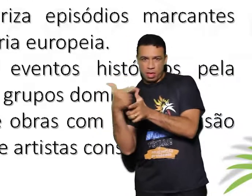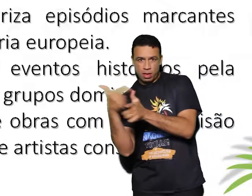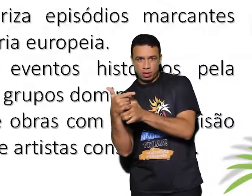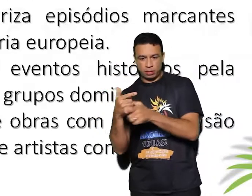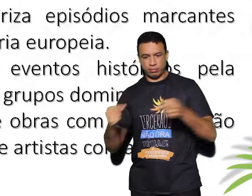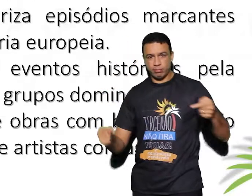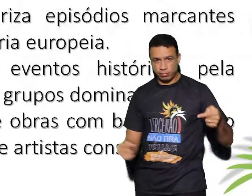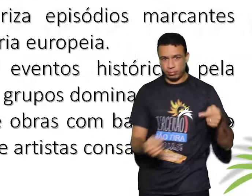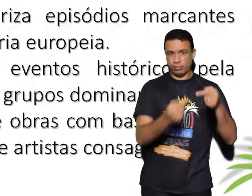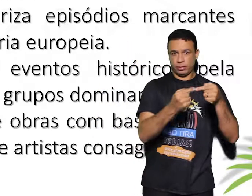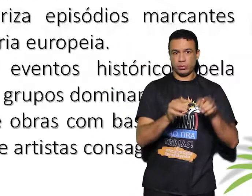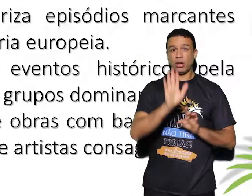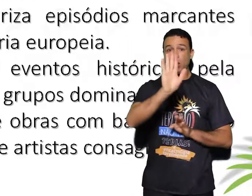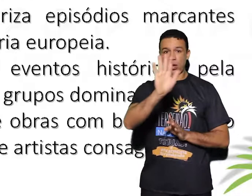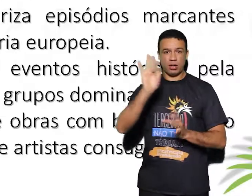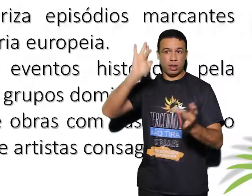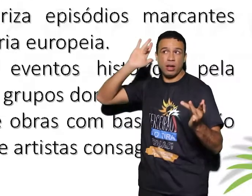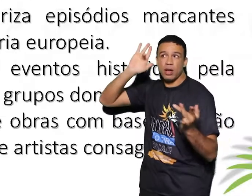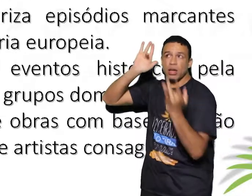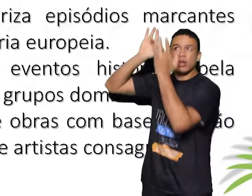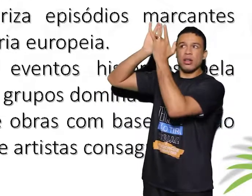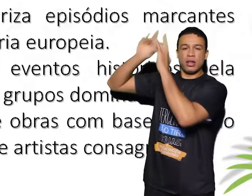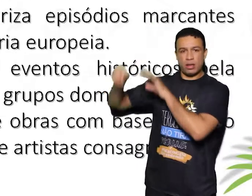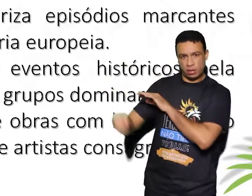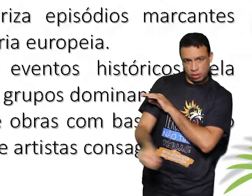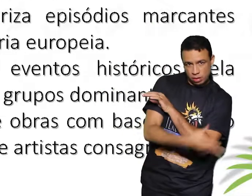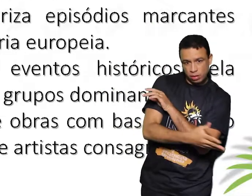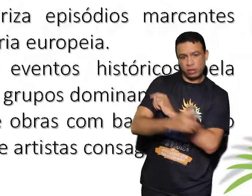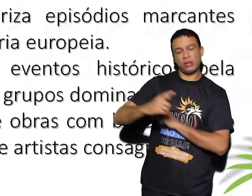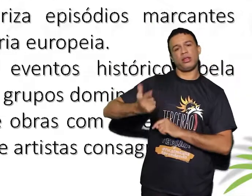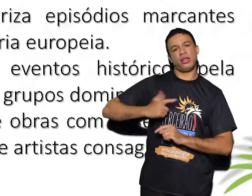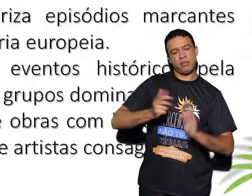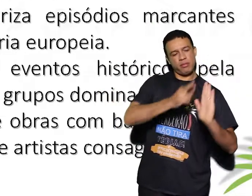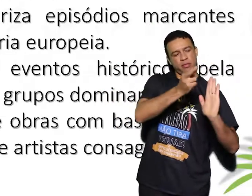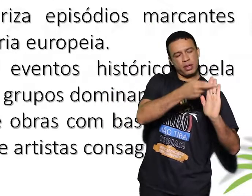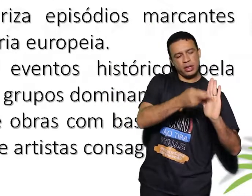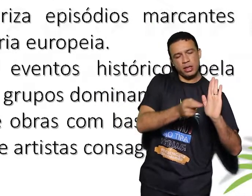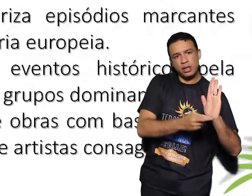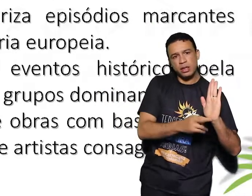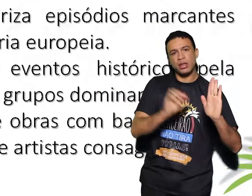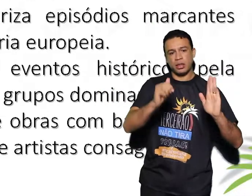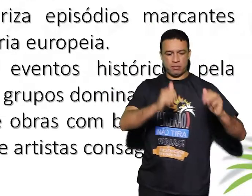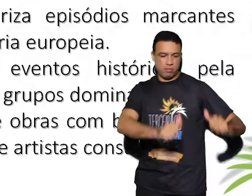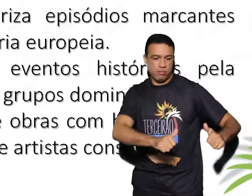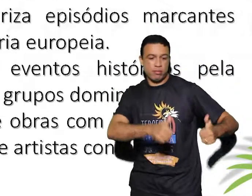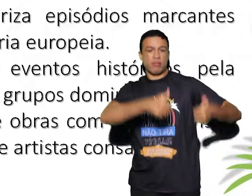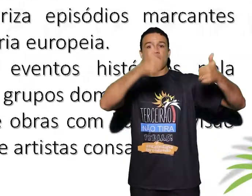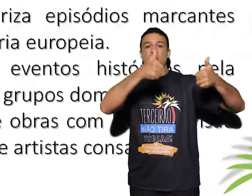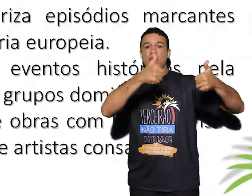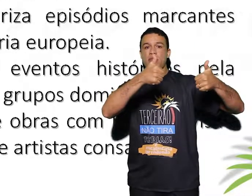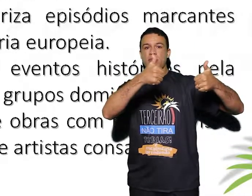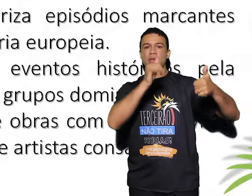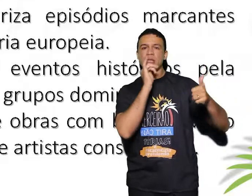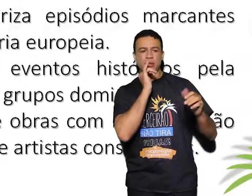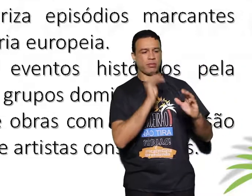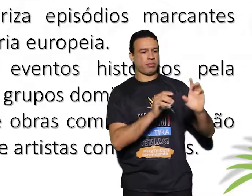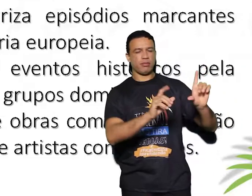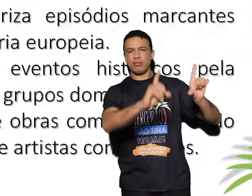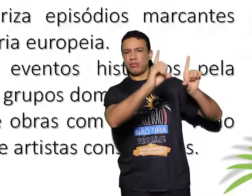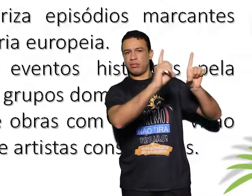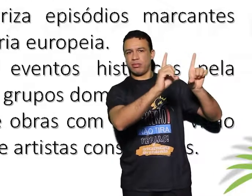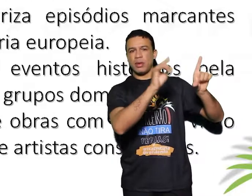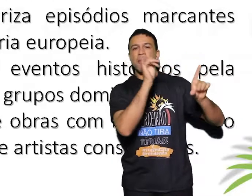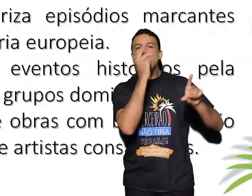gente lembrar que o neoclassicismo tinha como princípio o seguinte: eu vou enaltecer, melhorar aquilo que existe. É como se fosse